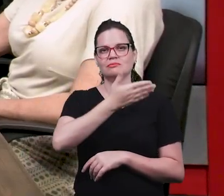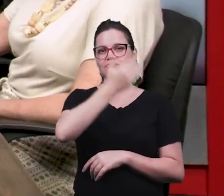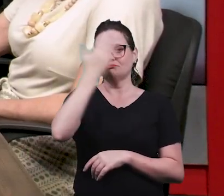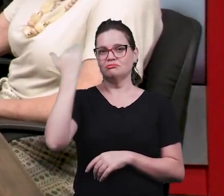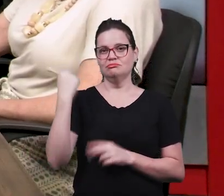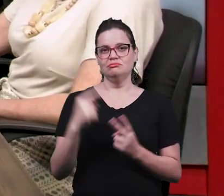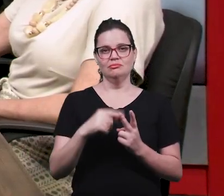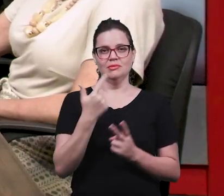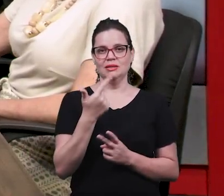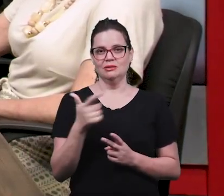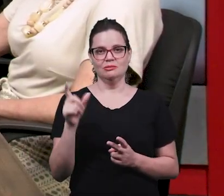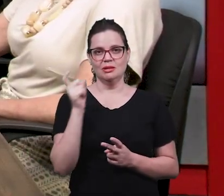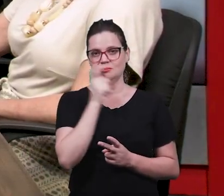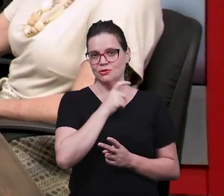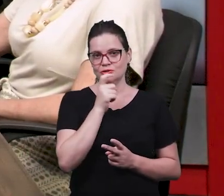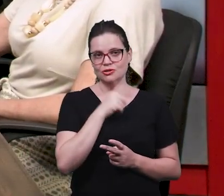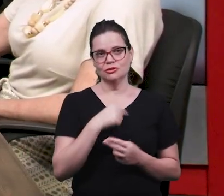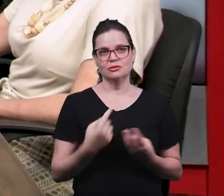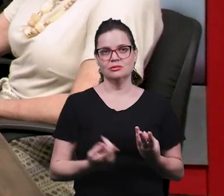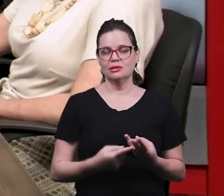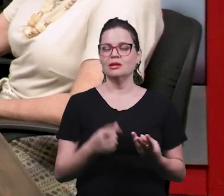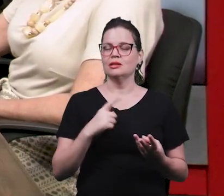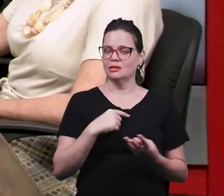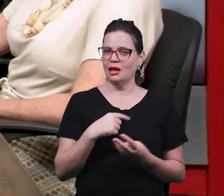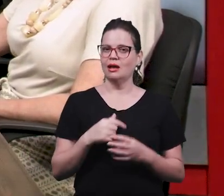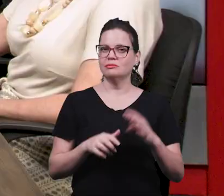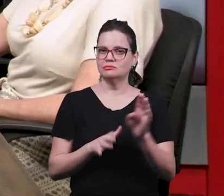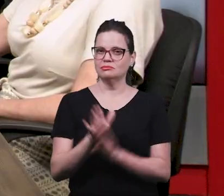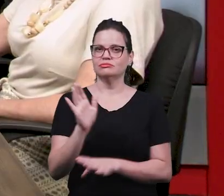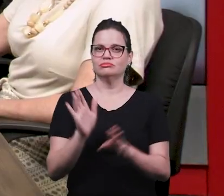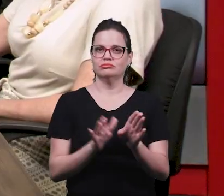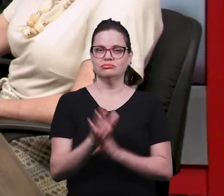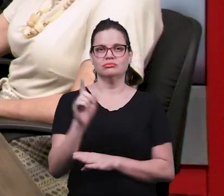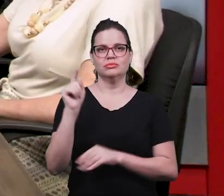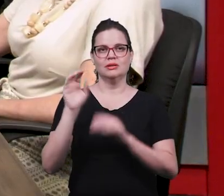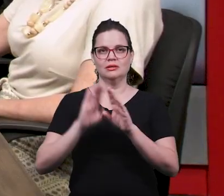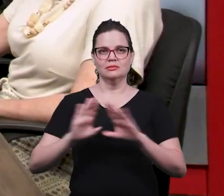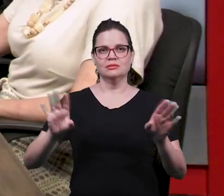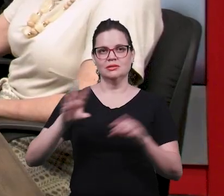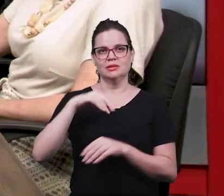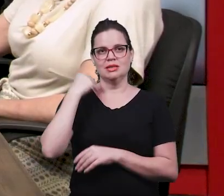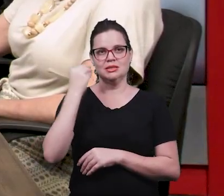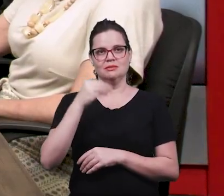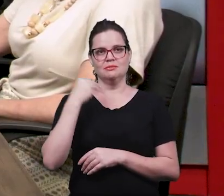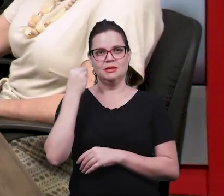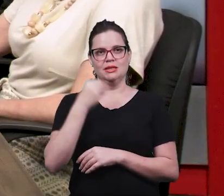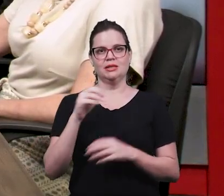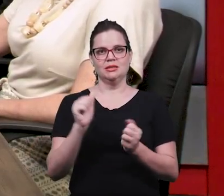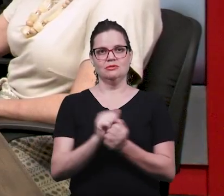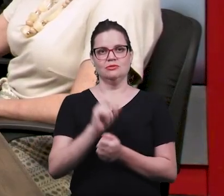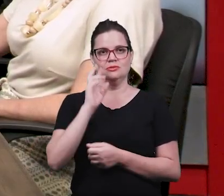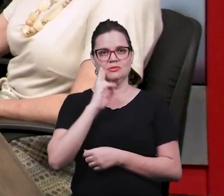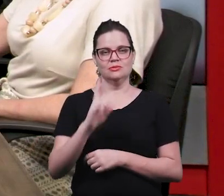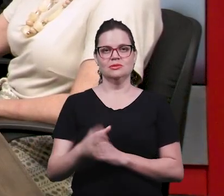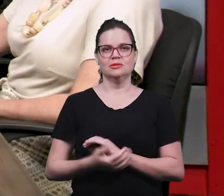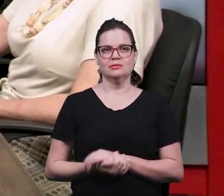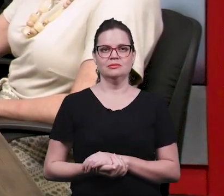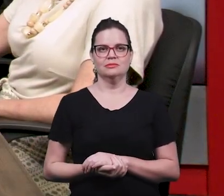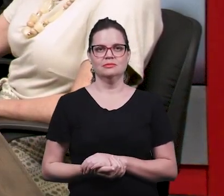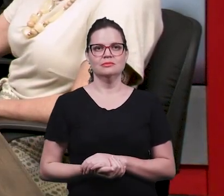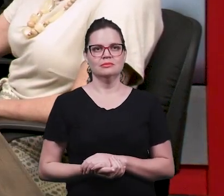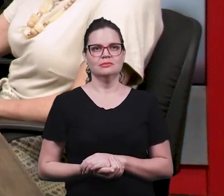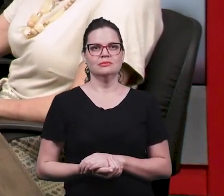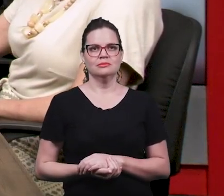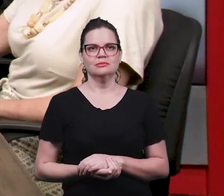tem mentira, é uma palavra que tem uma direção da eternidade, da experiência que nós temos construído juntos, né?